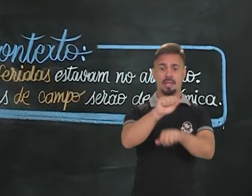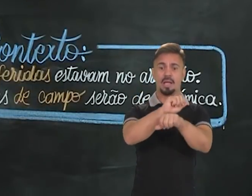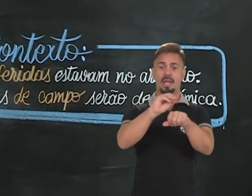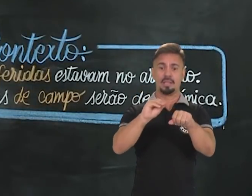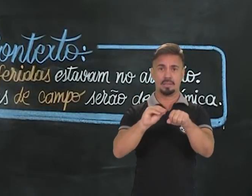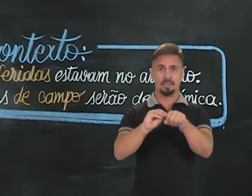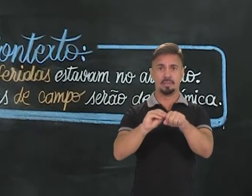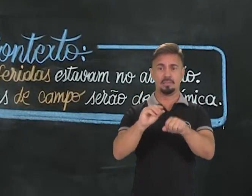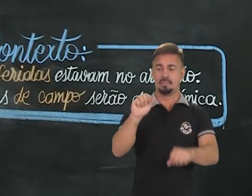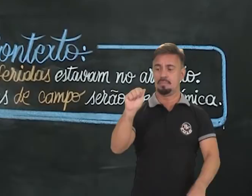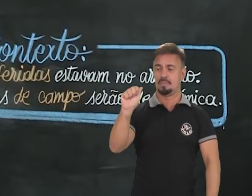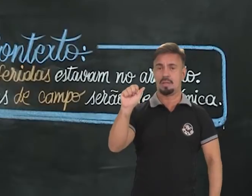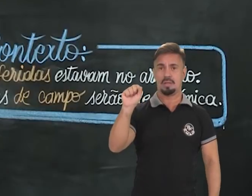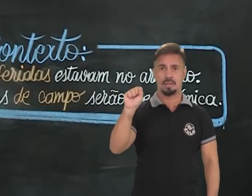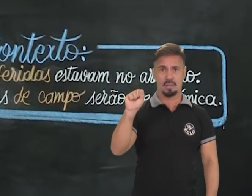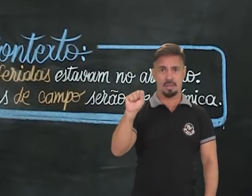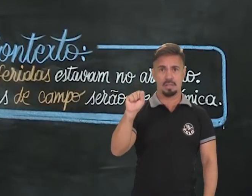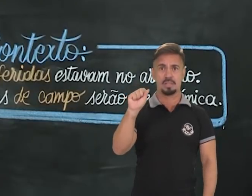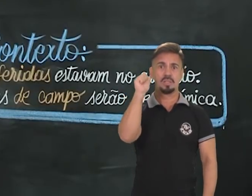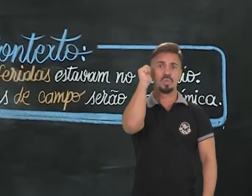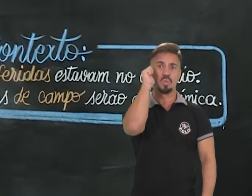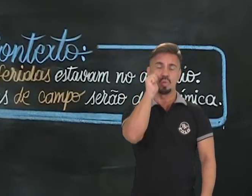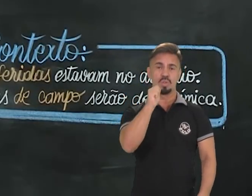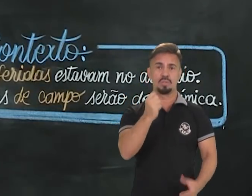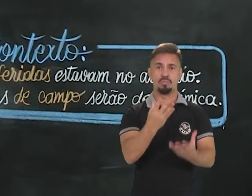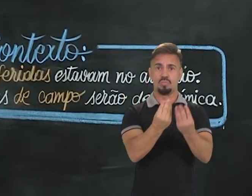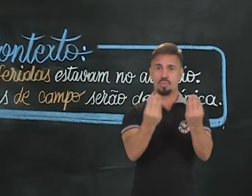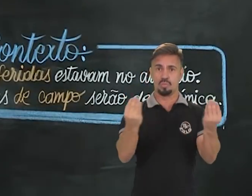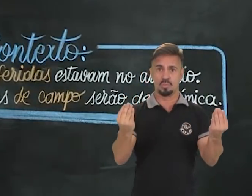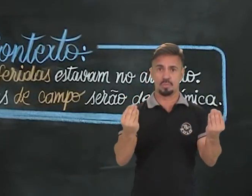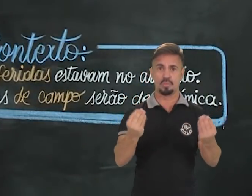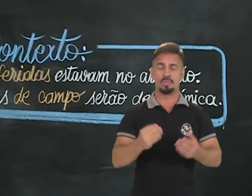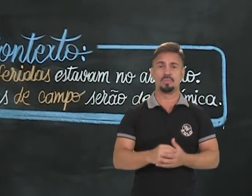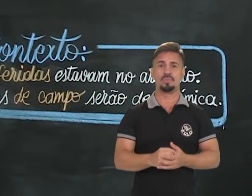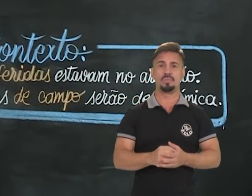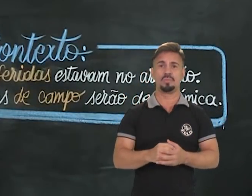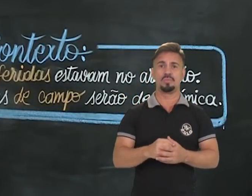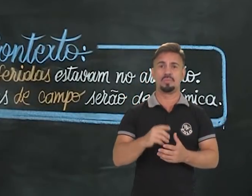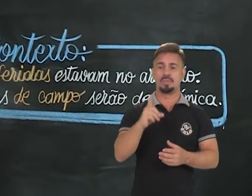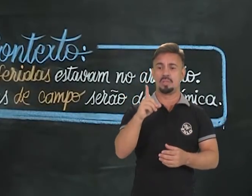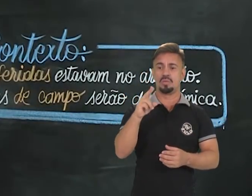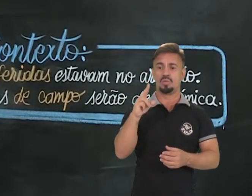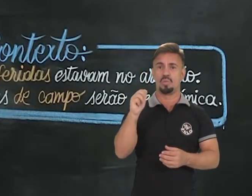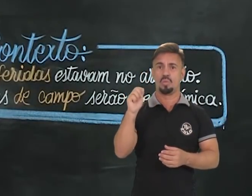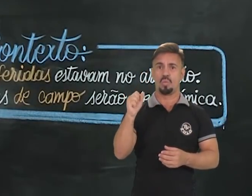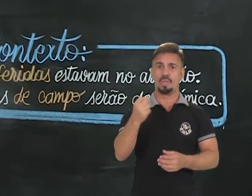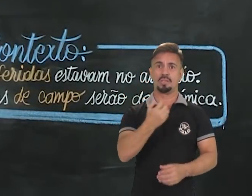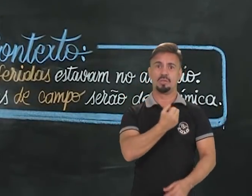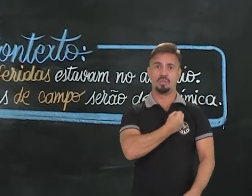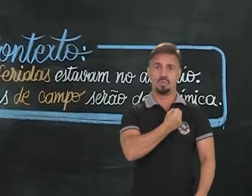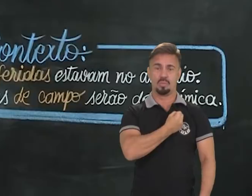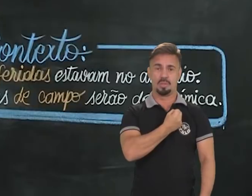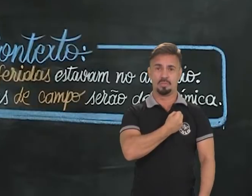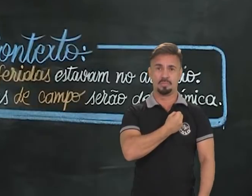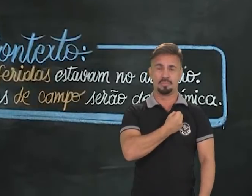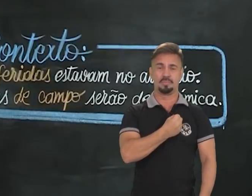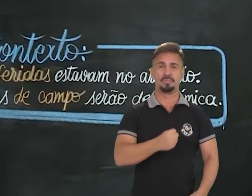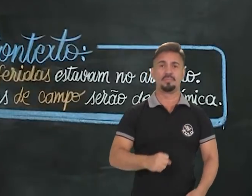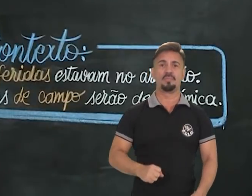artigo definido, que marca aqui o feminino plural. Duas, que é um numeral